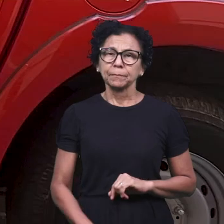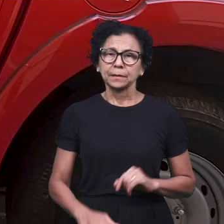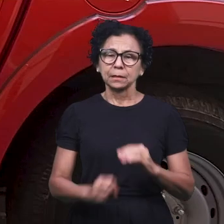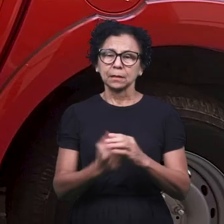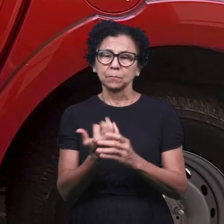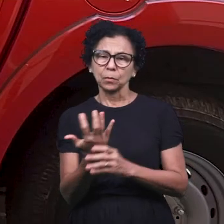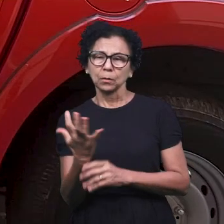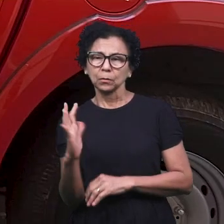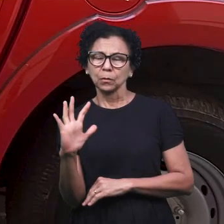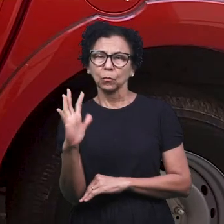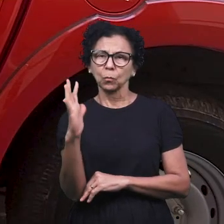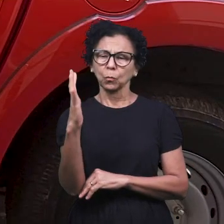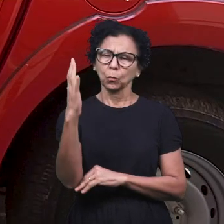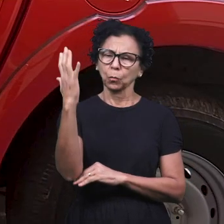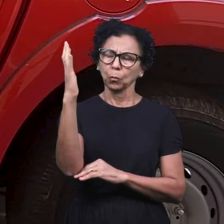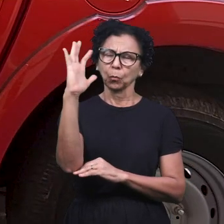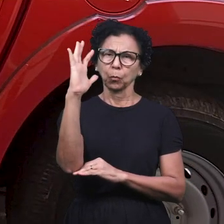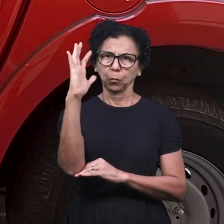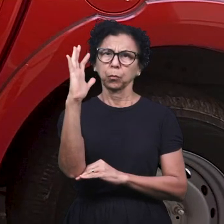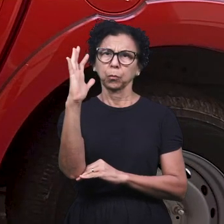essas pequenas medidas podem